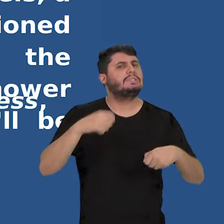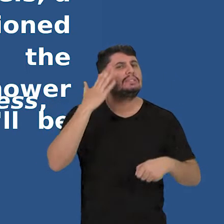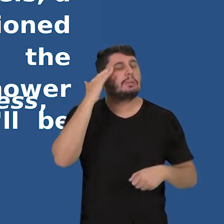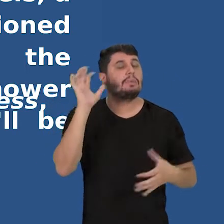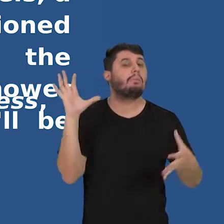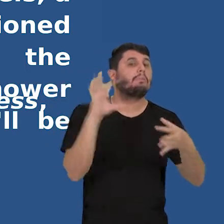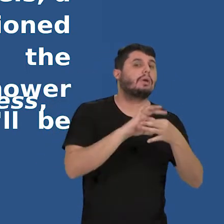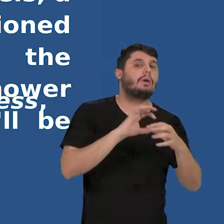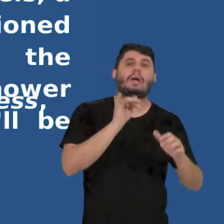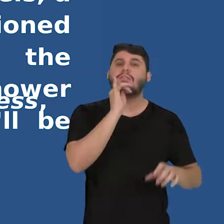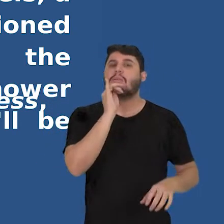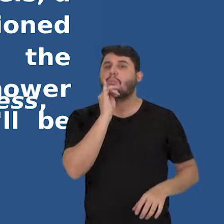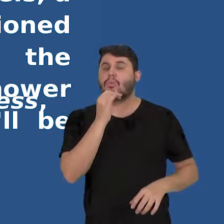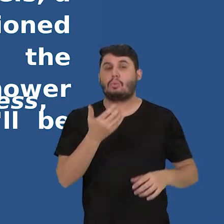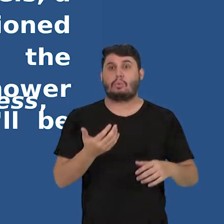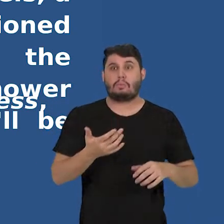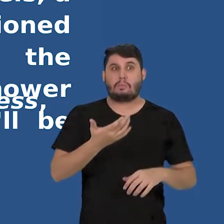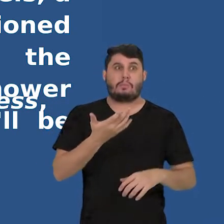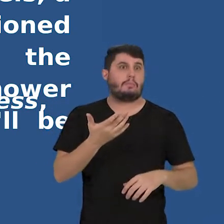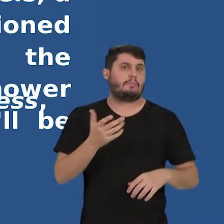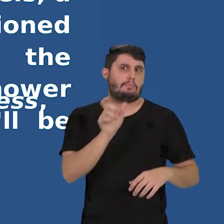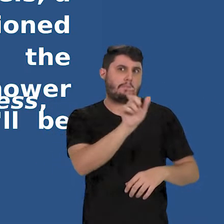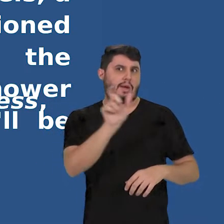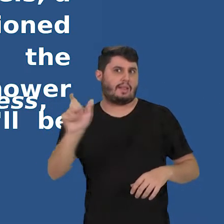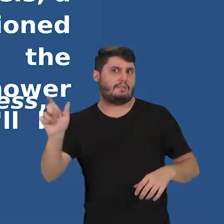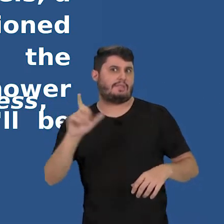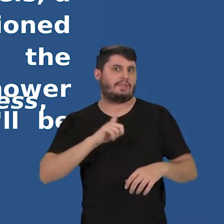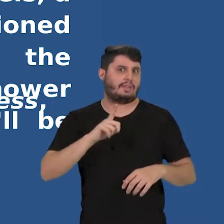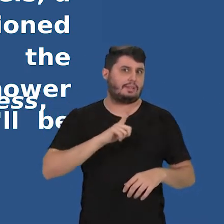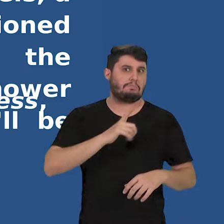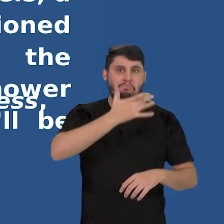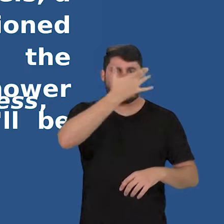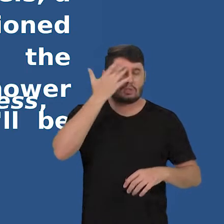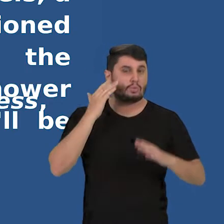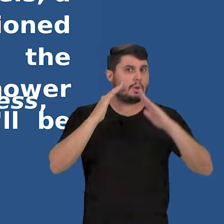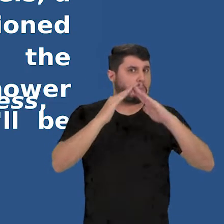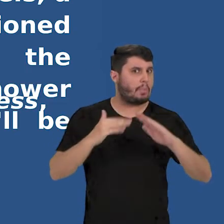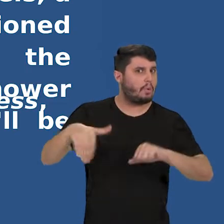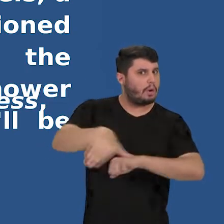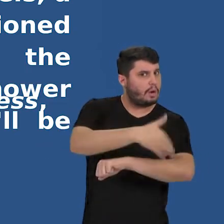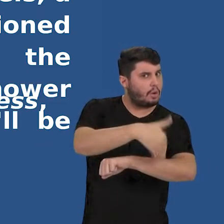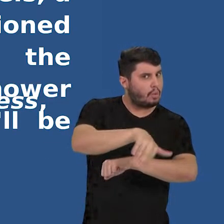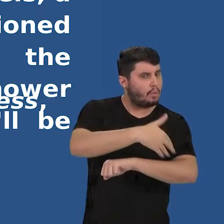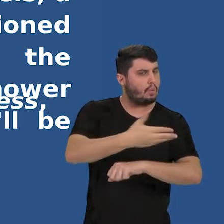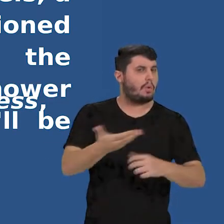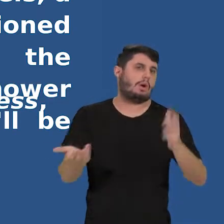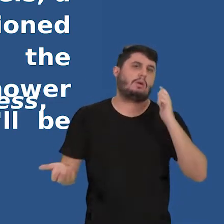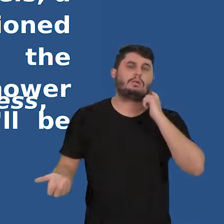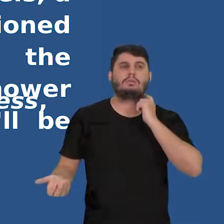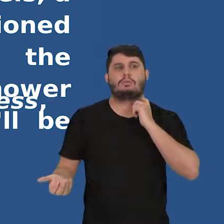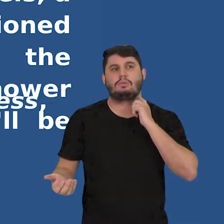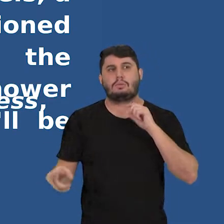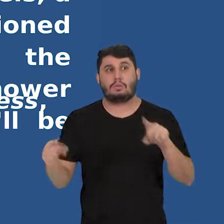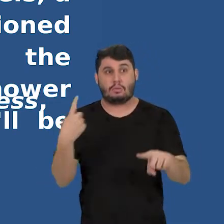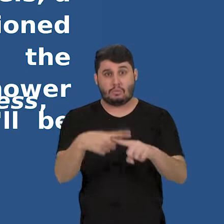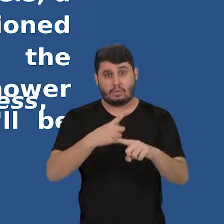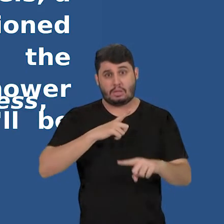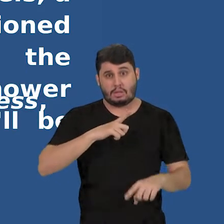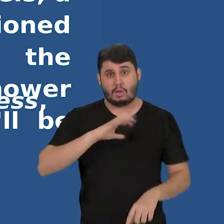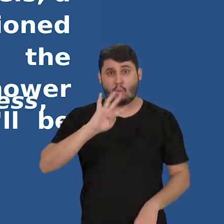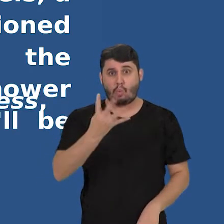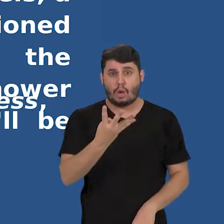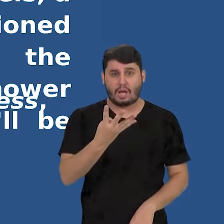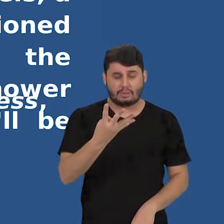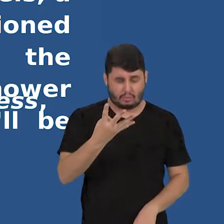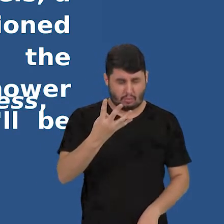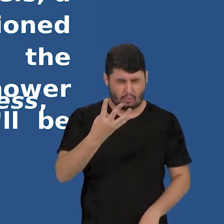Morando nas ruas, ou seja, eu tenho nessa cidade de São Francisco, eu vou desprezar isso aqui do meio, tem 4.300